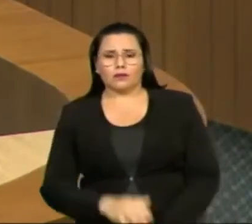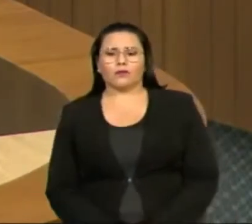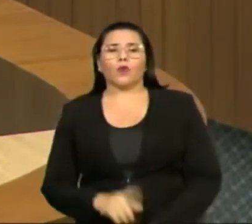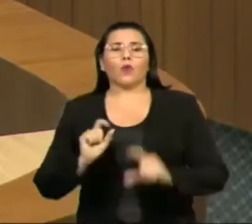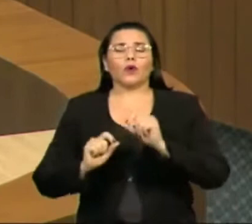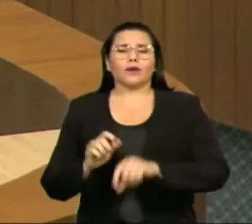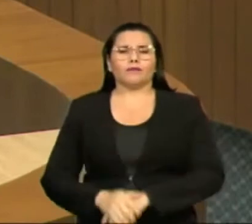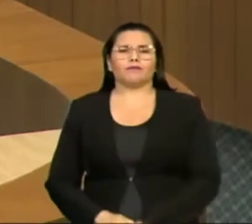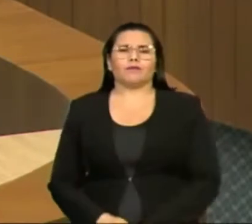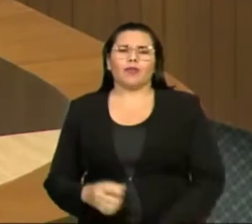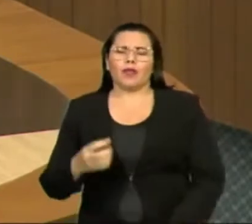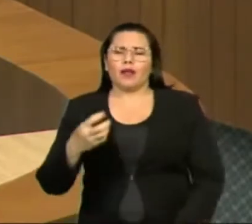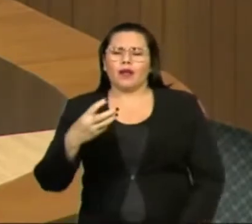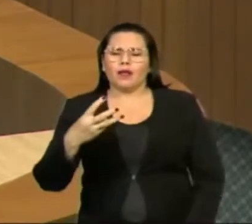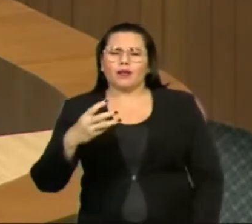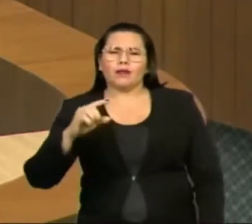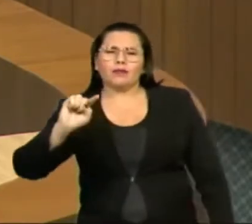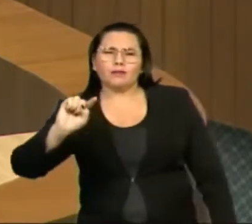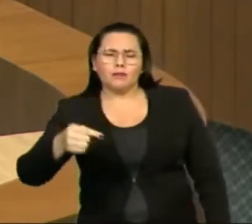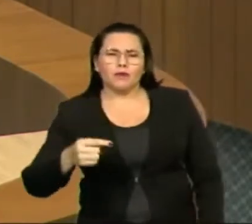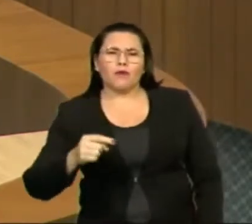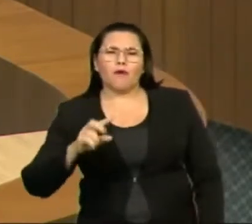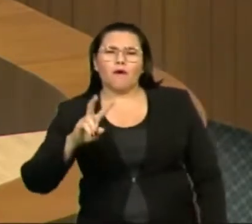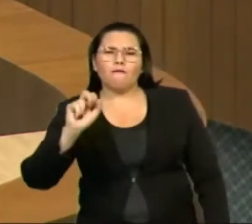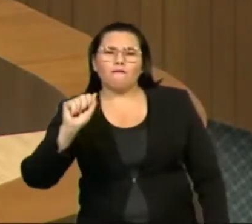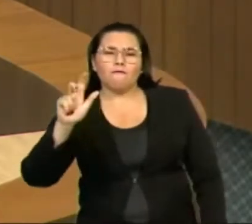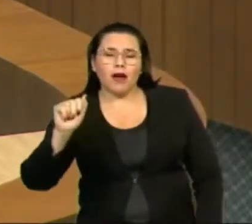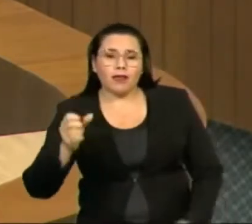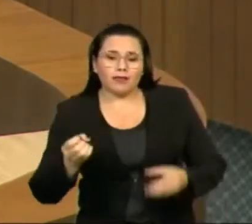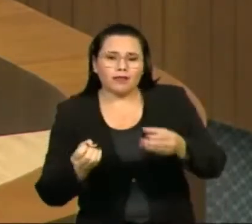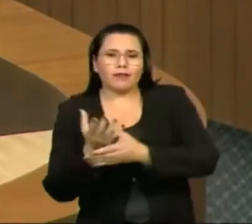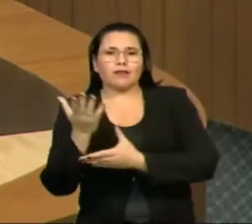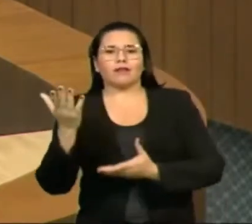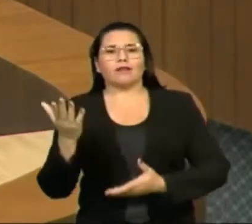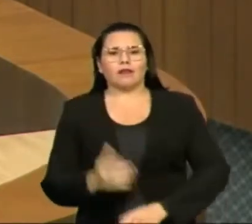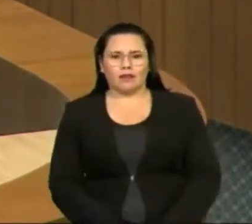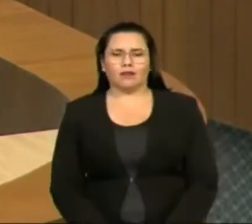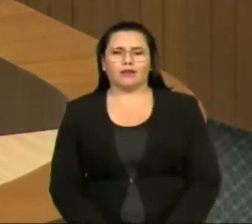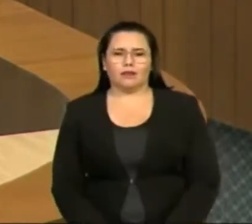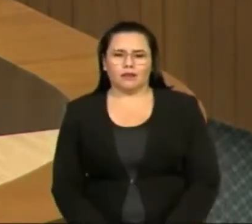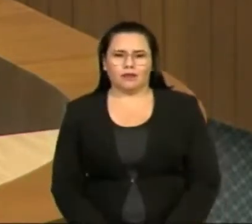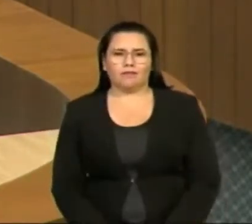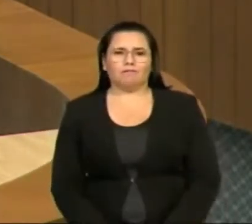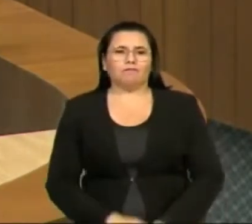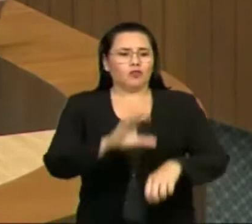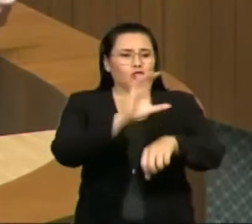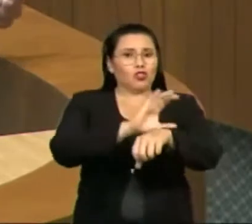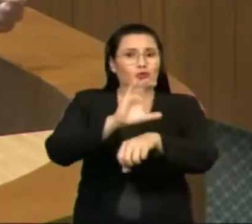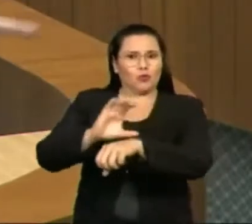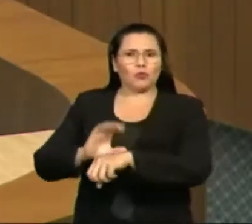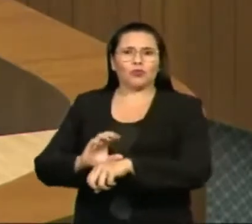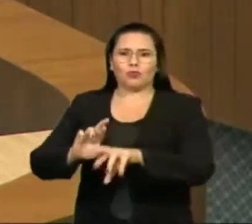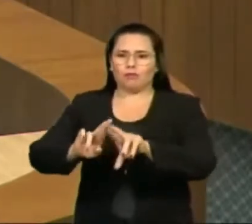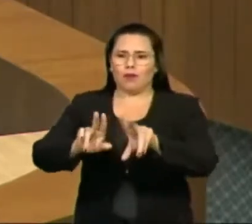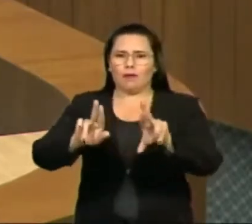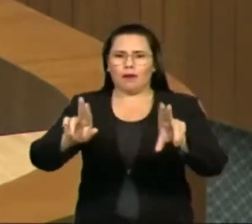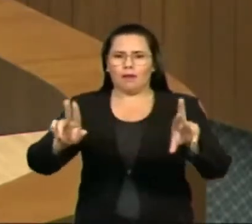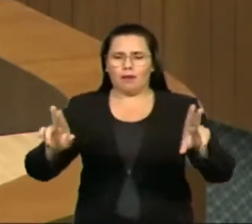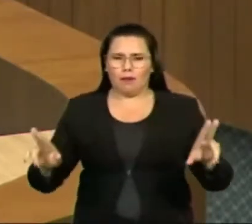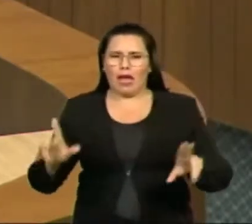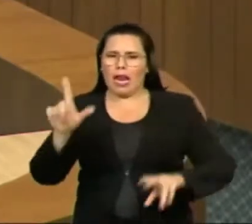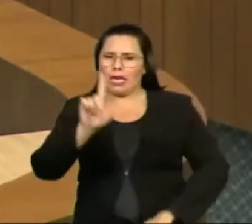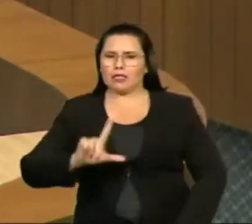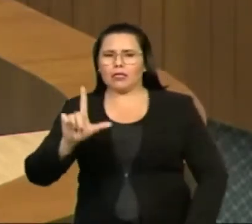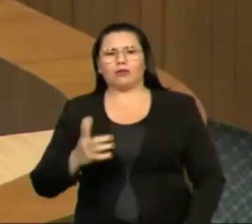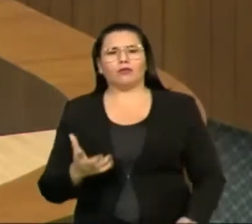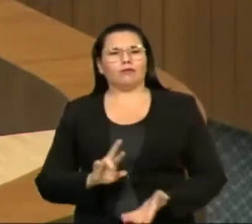vagas para garantir formação para os nossos educadores em 13 licenciaturas. E como eu falei, não são cursos apenas presenciais, são cursos também